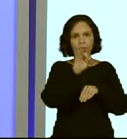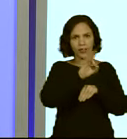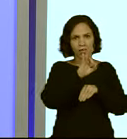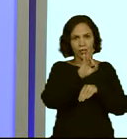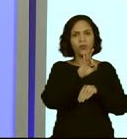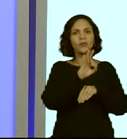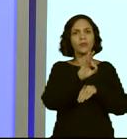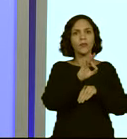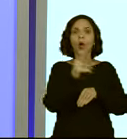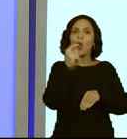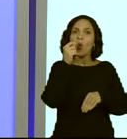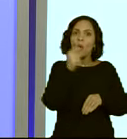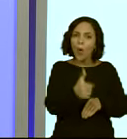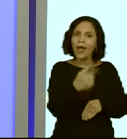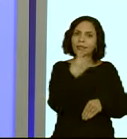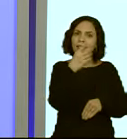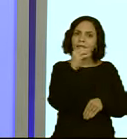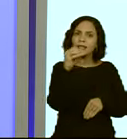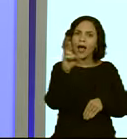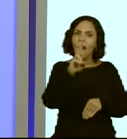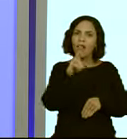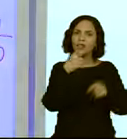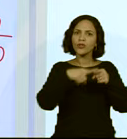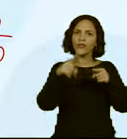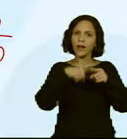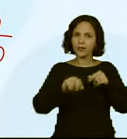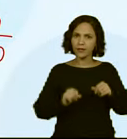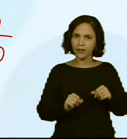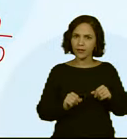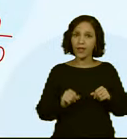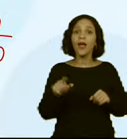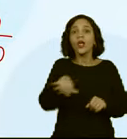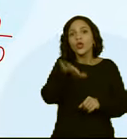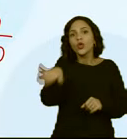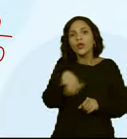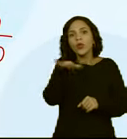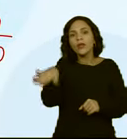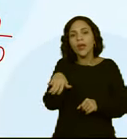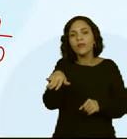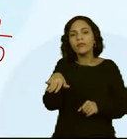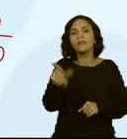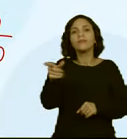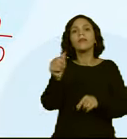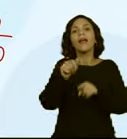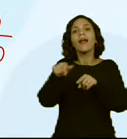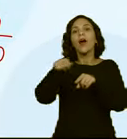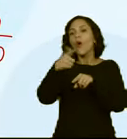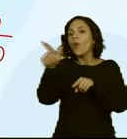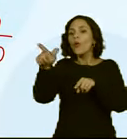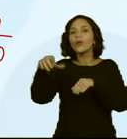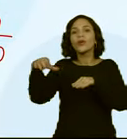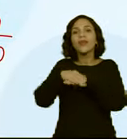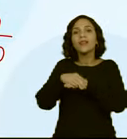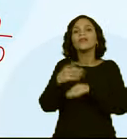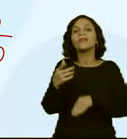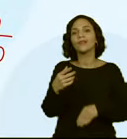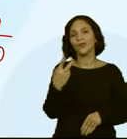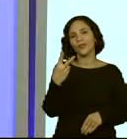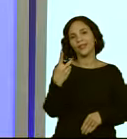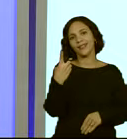96 reais quase sem reais a mais e o valor final seria 216 reais tá